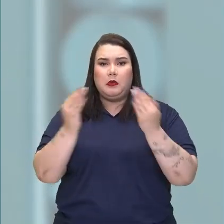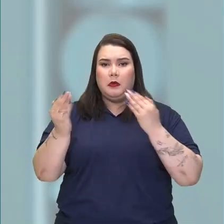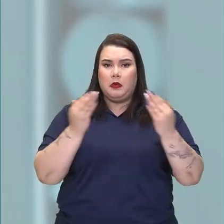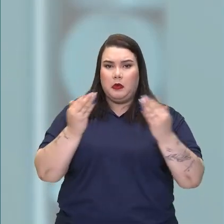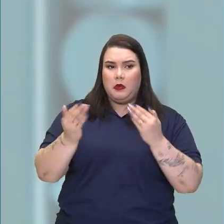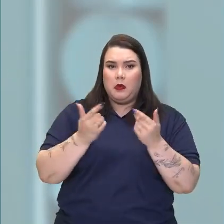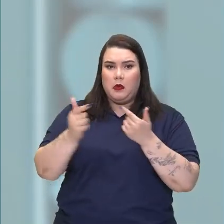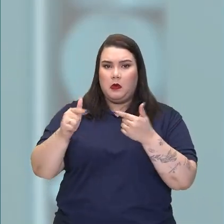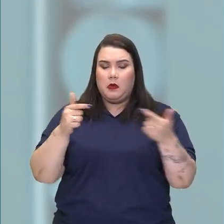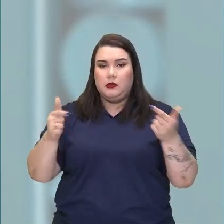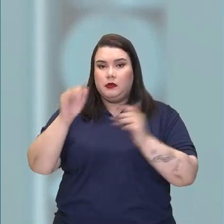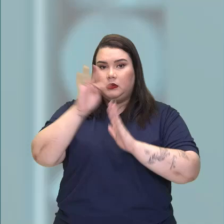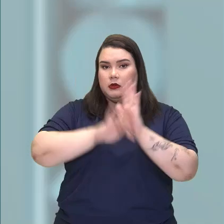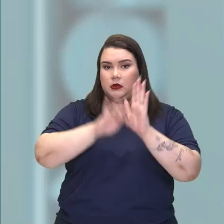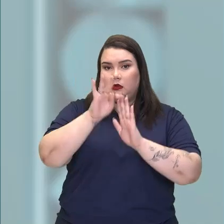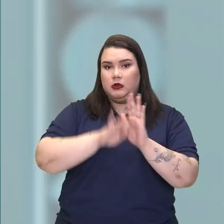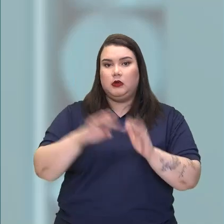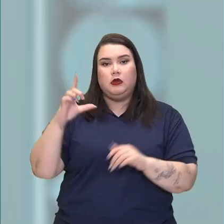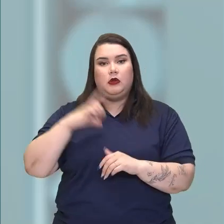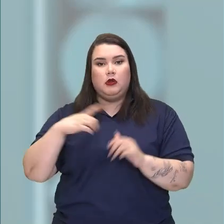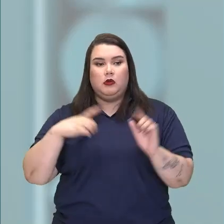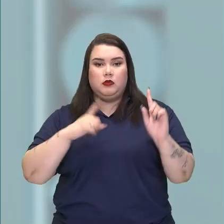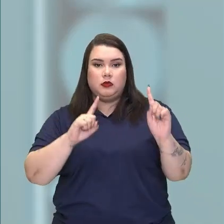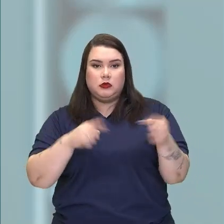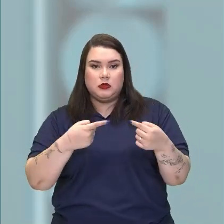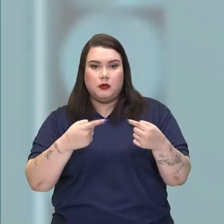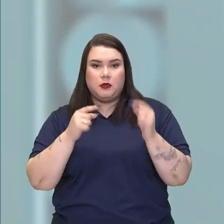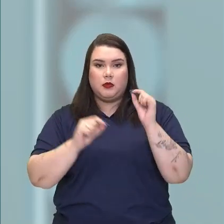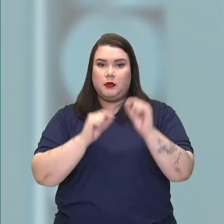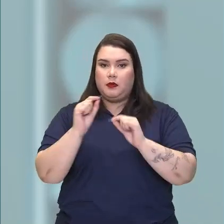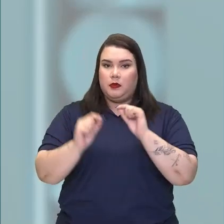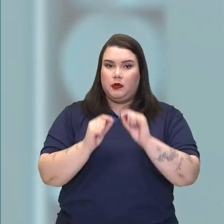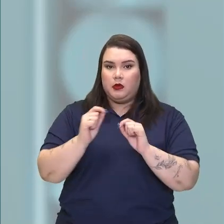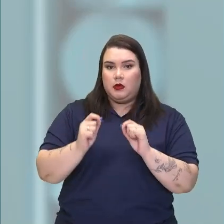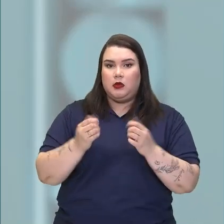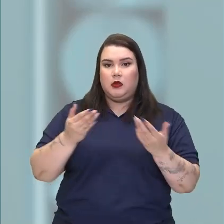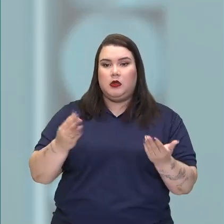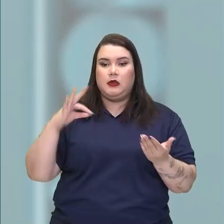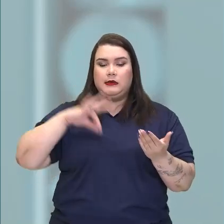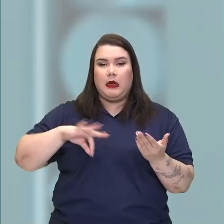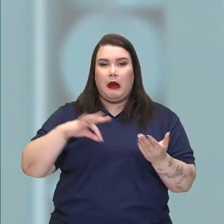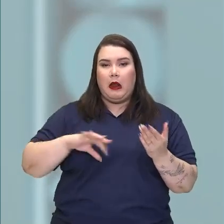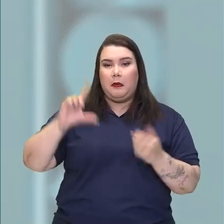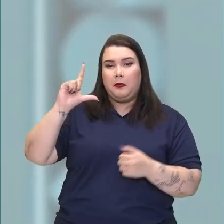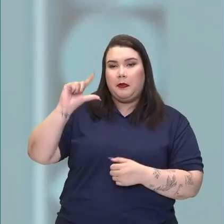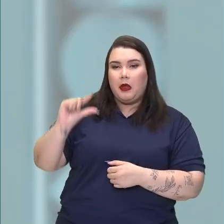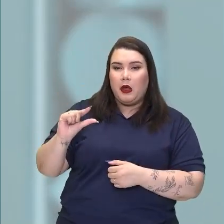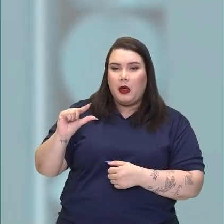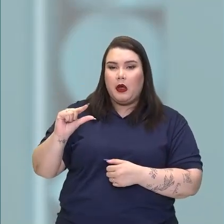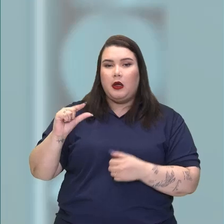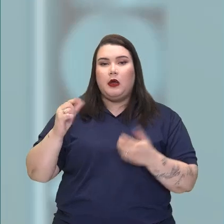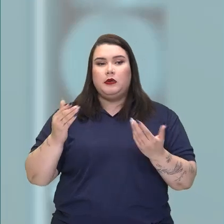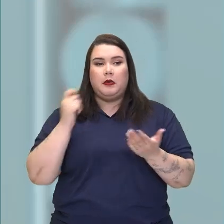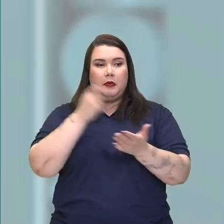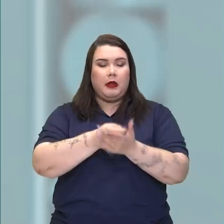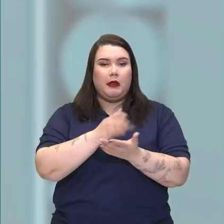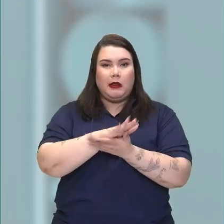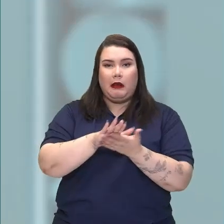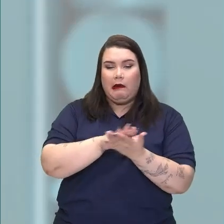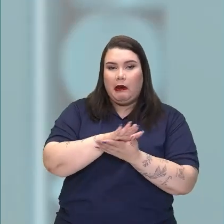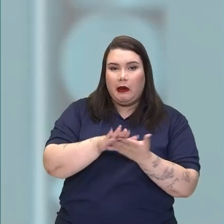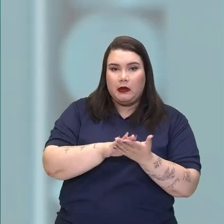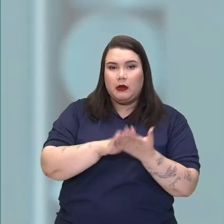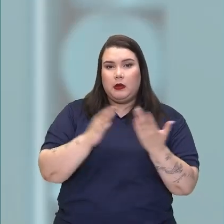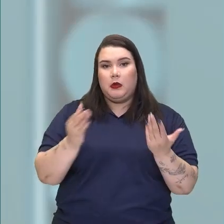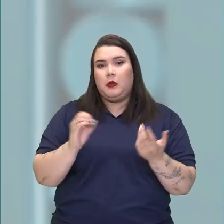os outros textos, né, existe o desafio da remuneração ser muito baixa, ser mal pago, né, enfim,